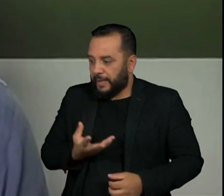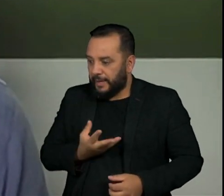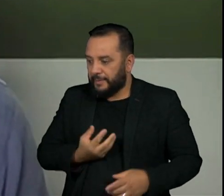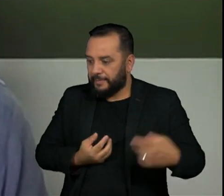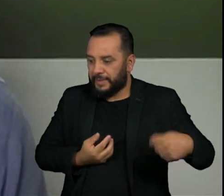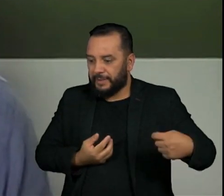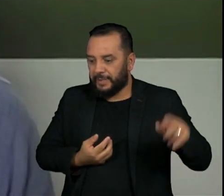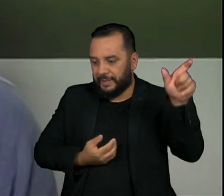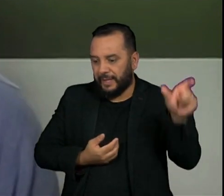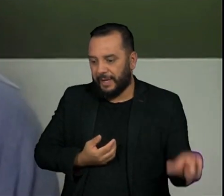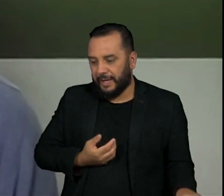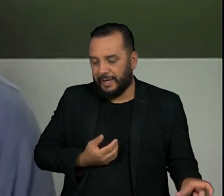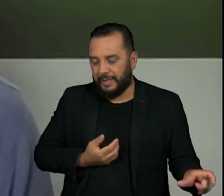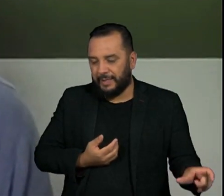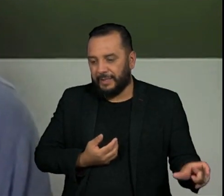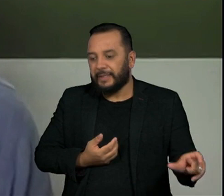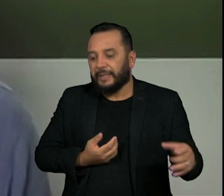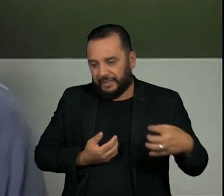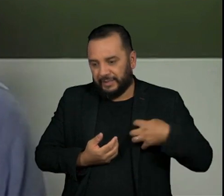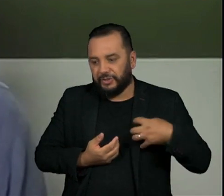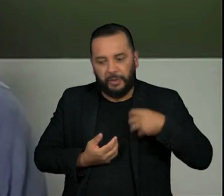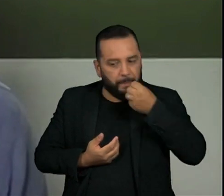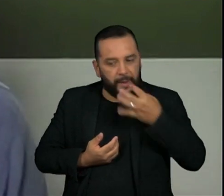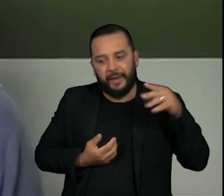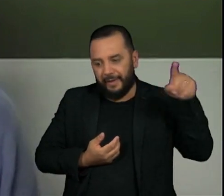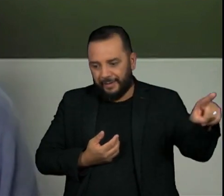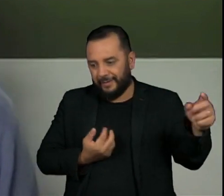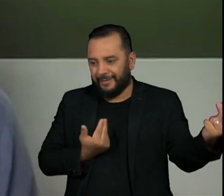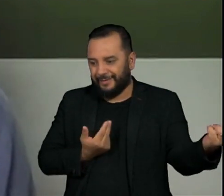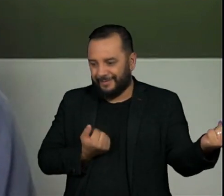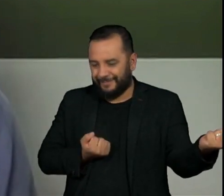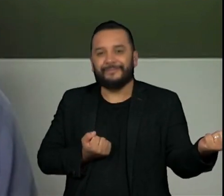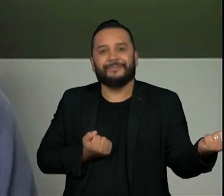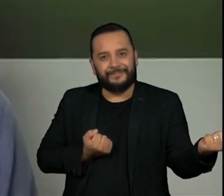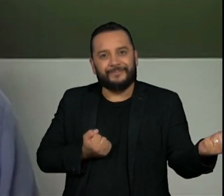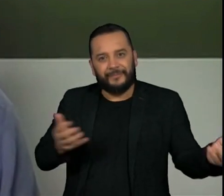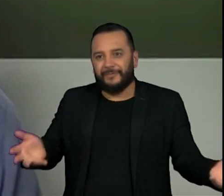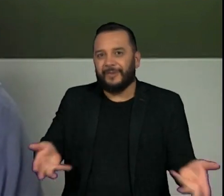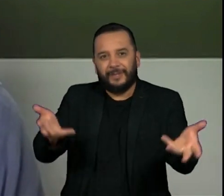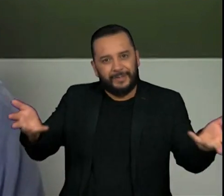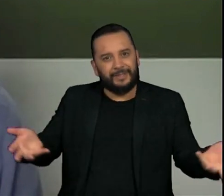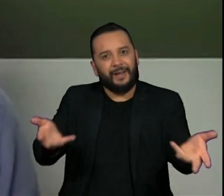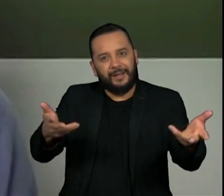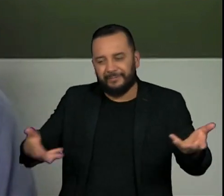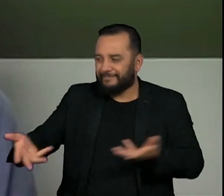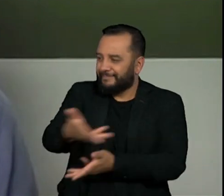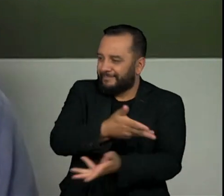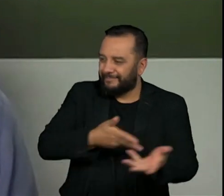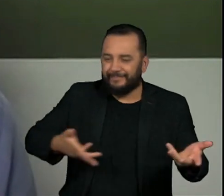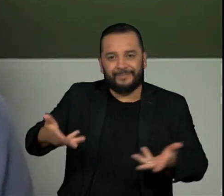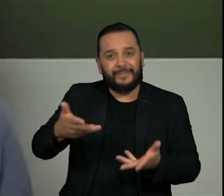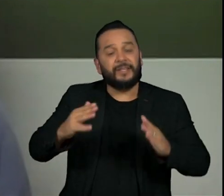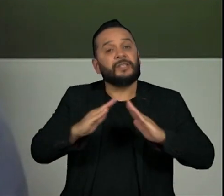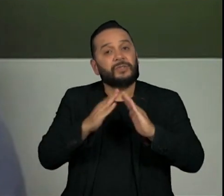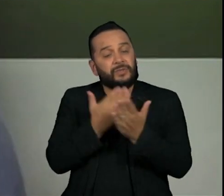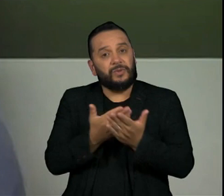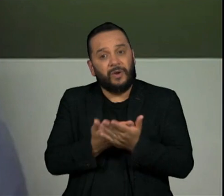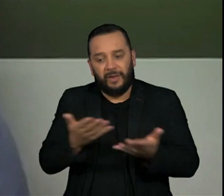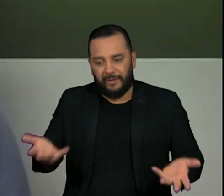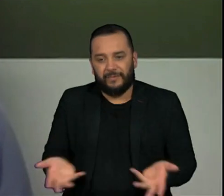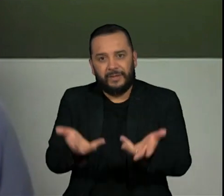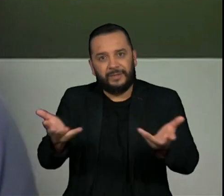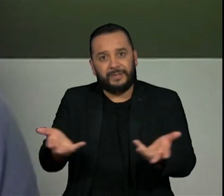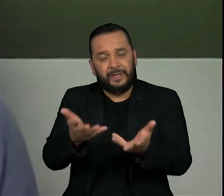momento como essa, enquanto a gente foca na necessidade de cuidar e valorizar a escola, É importante lembrarmos para não